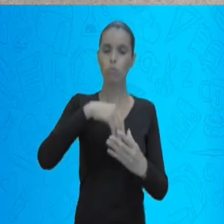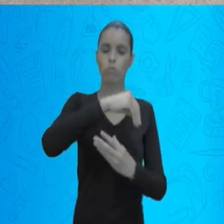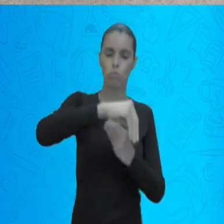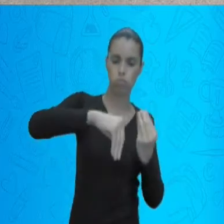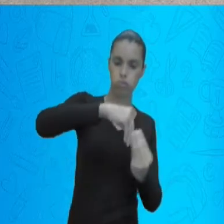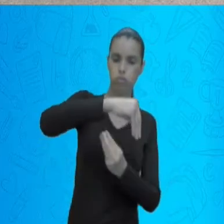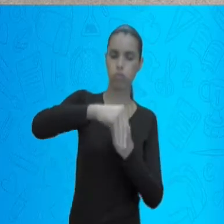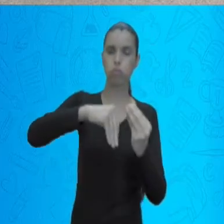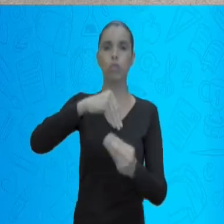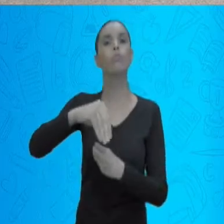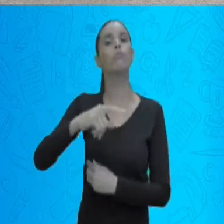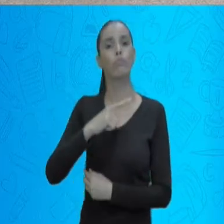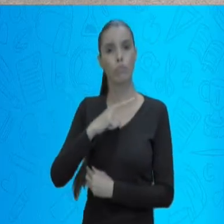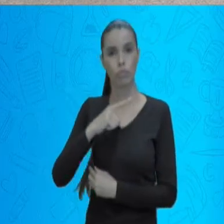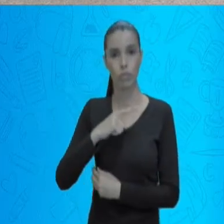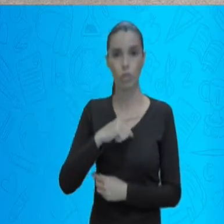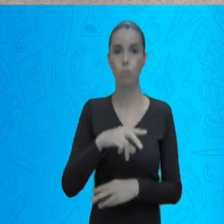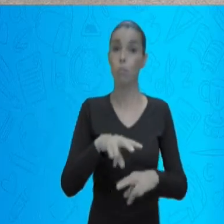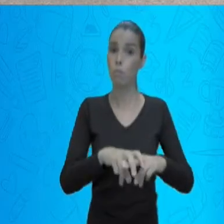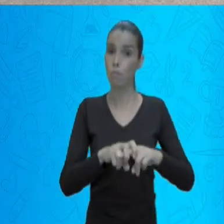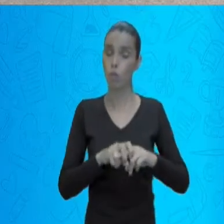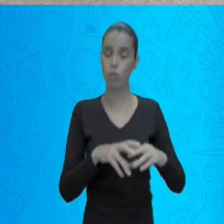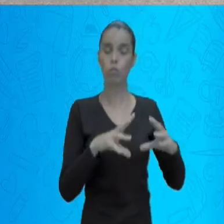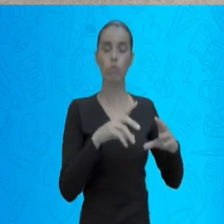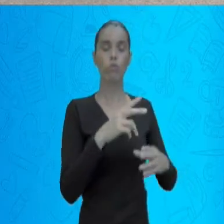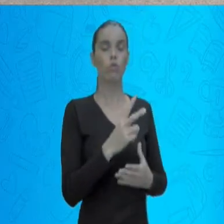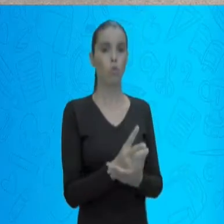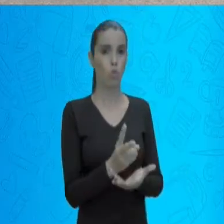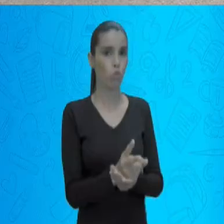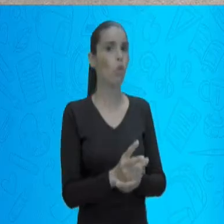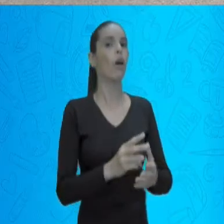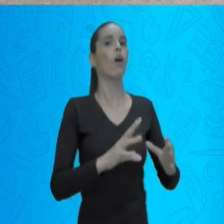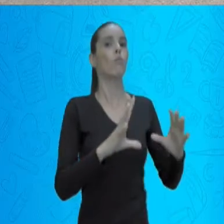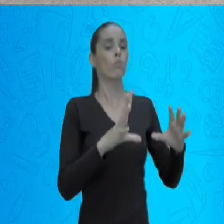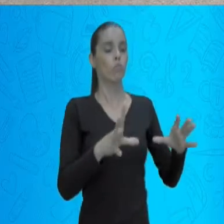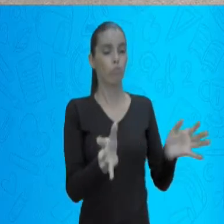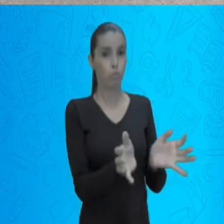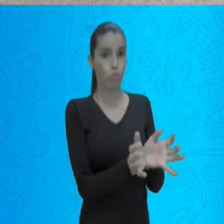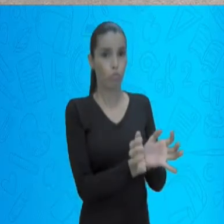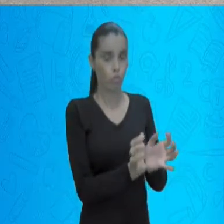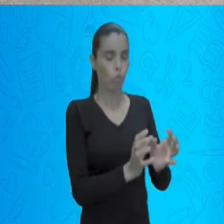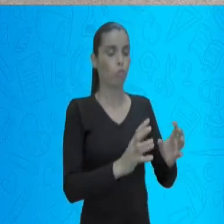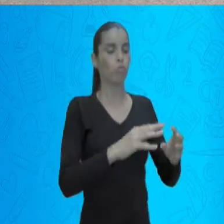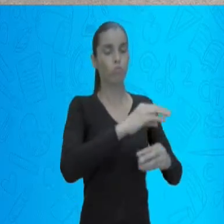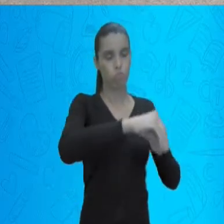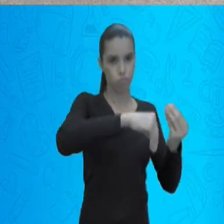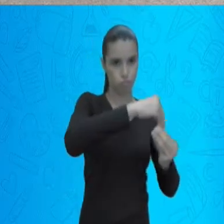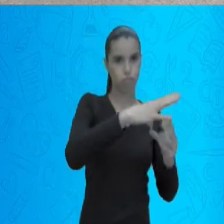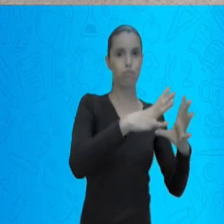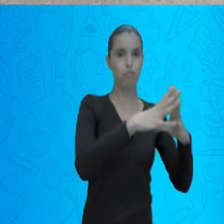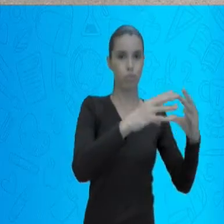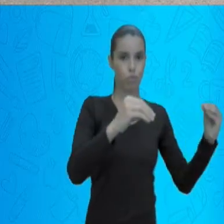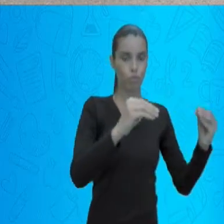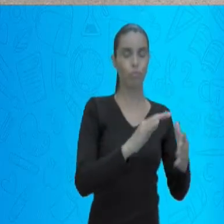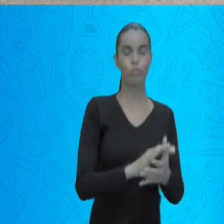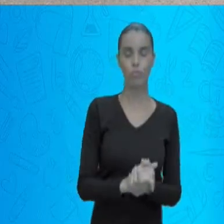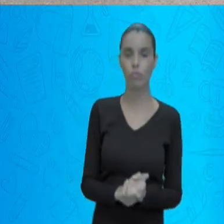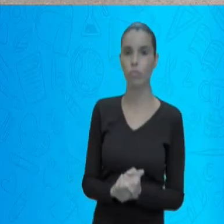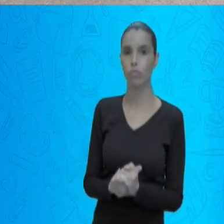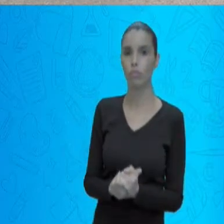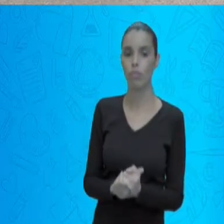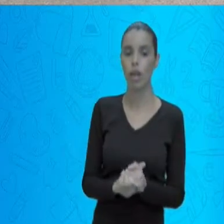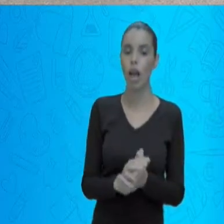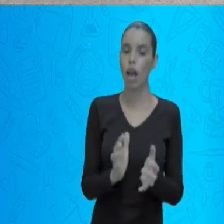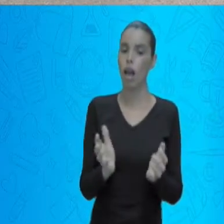solução. Então, mistura homogênea. Vamos seguir? Temos a mistura heterogênea,